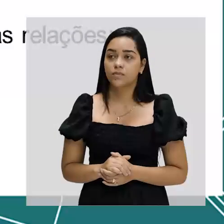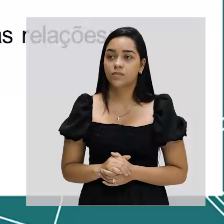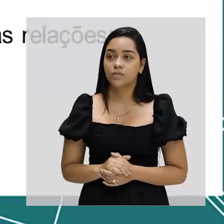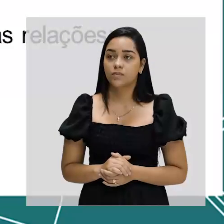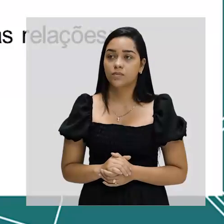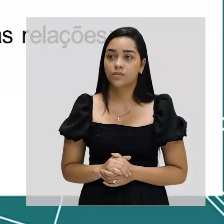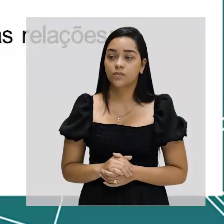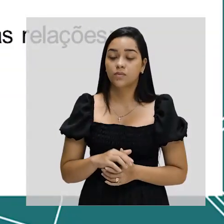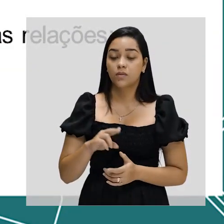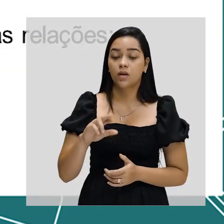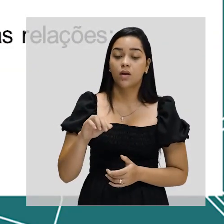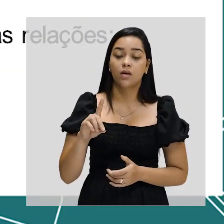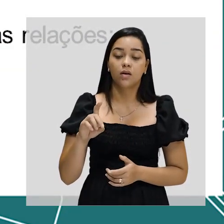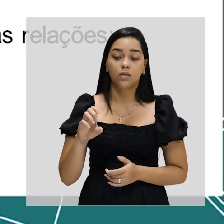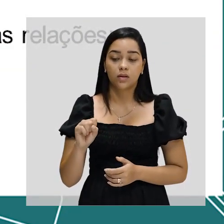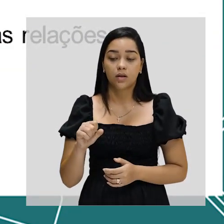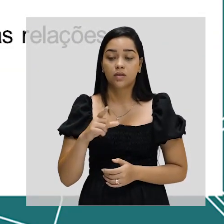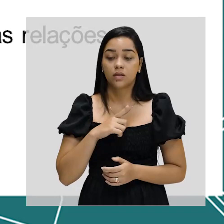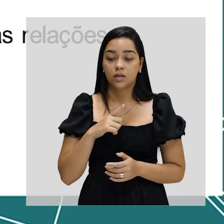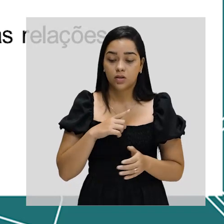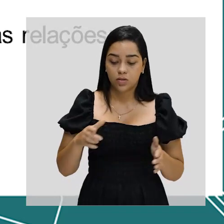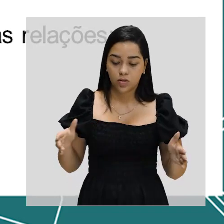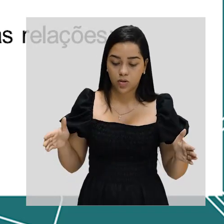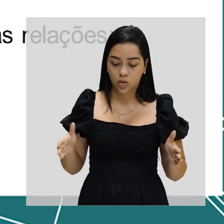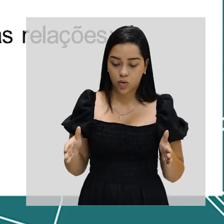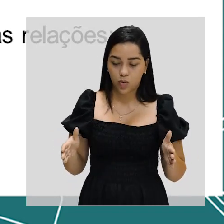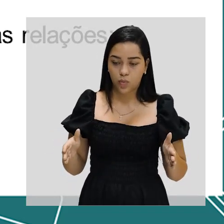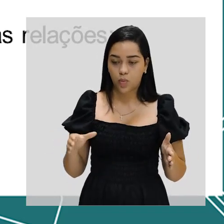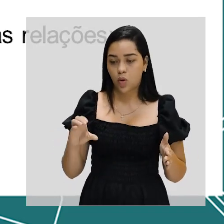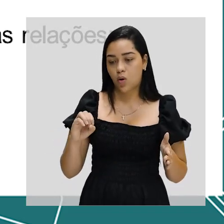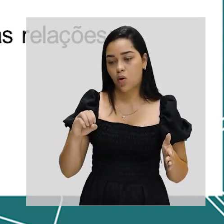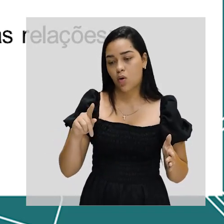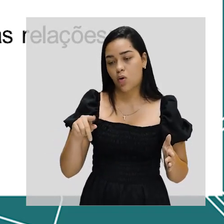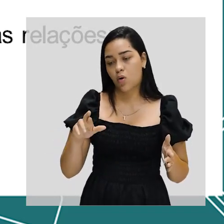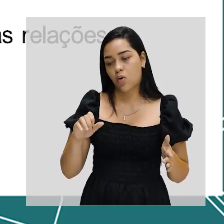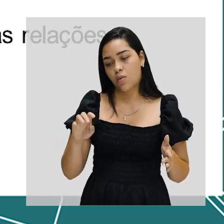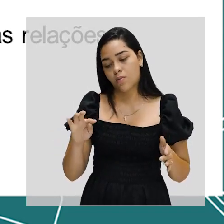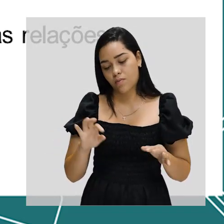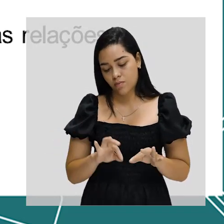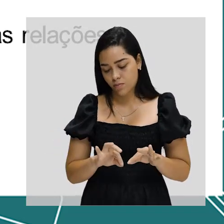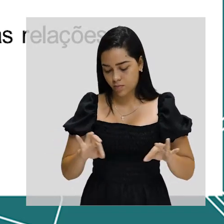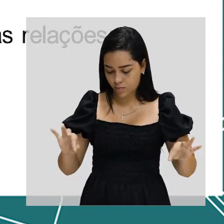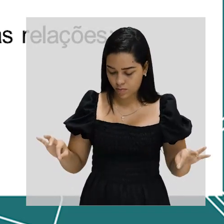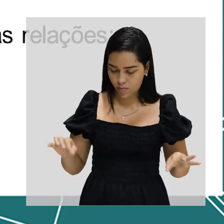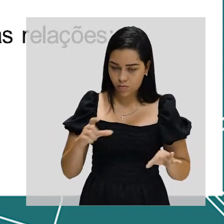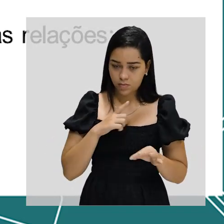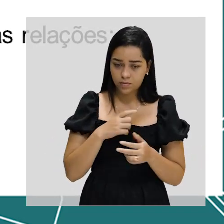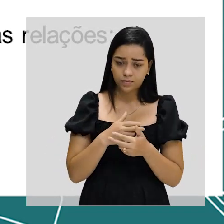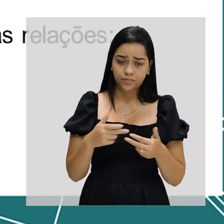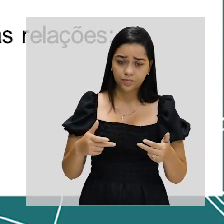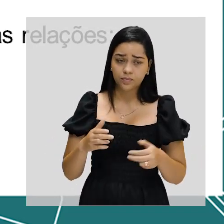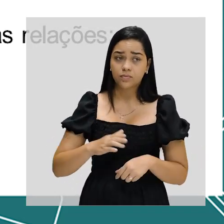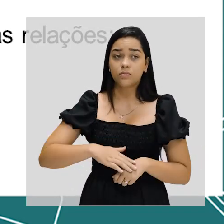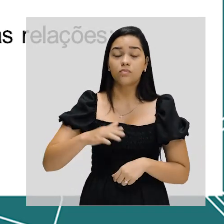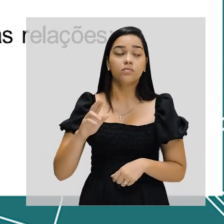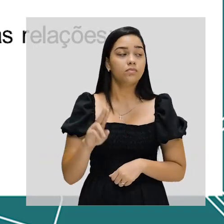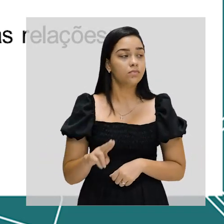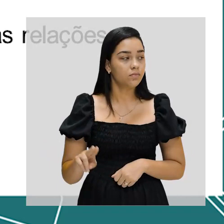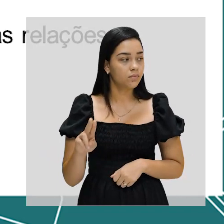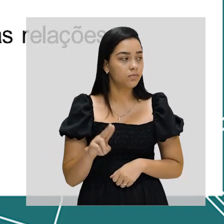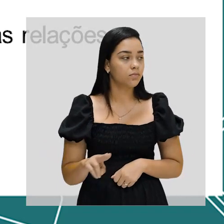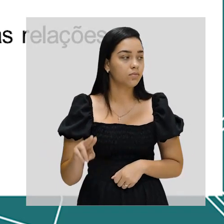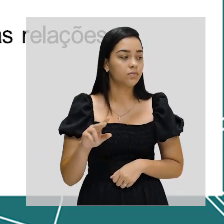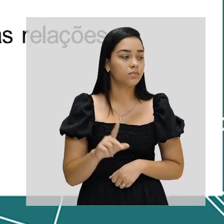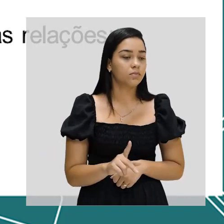Bom, unidade de comprimento. Então, nós temos como as unidades mais utilizadas